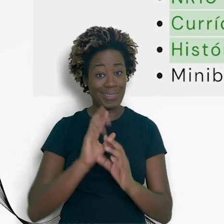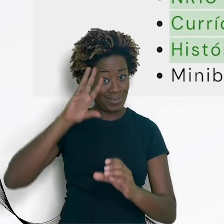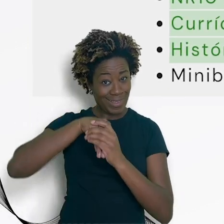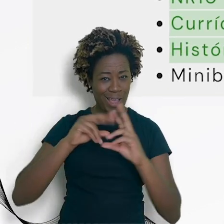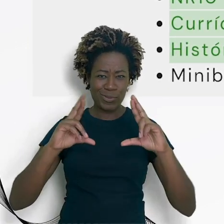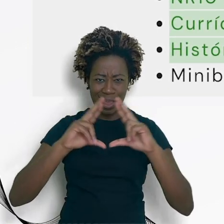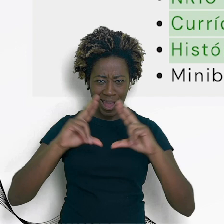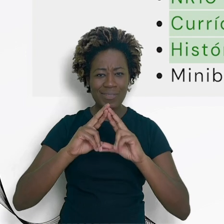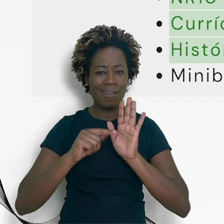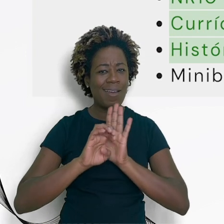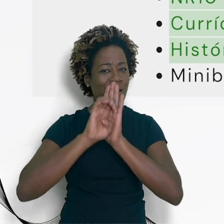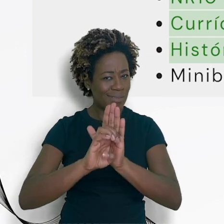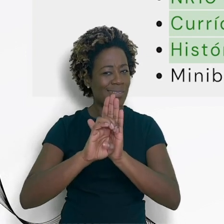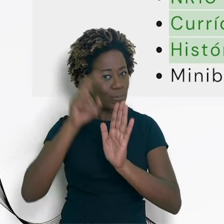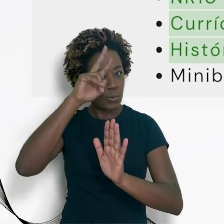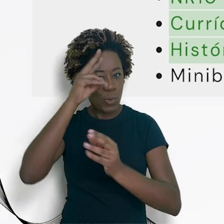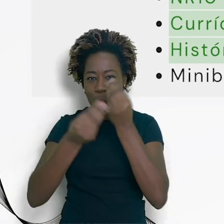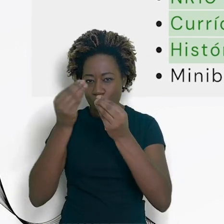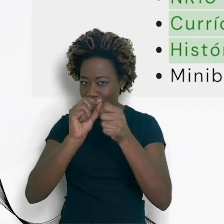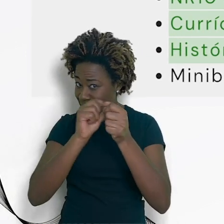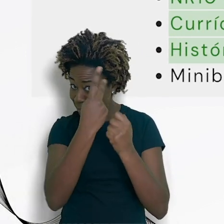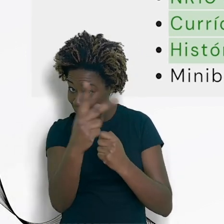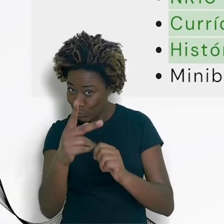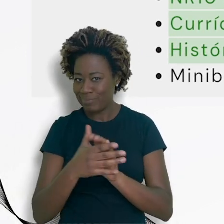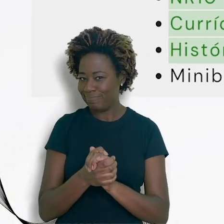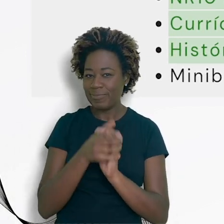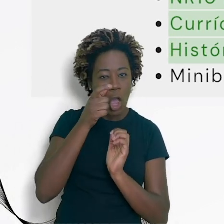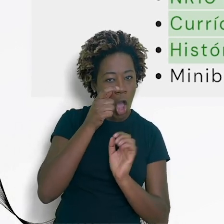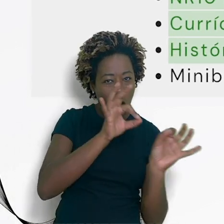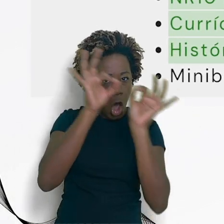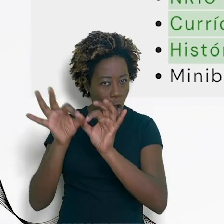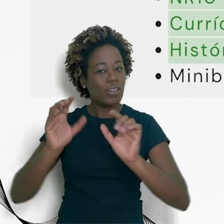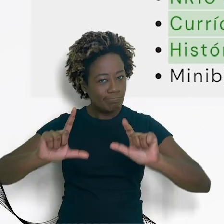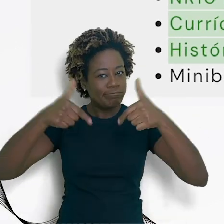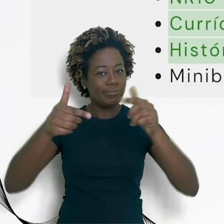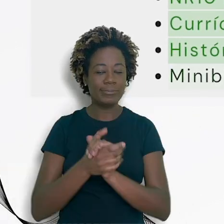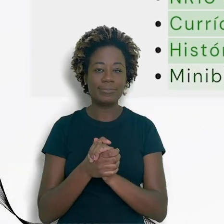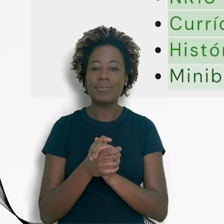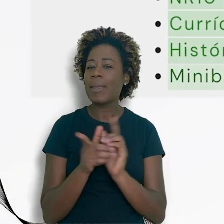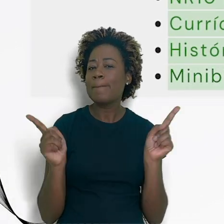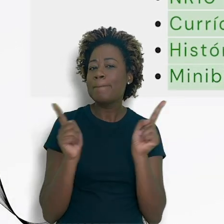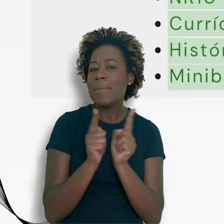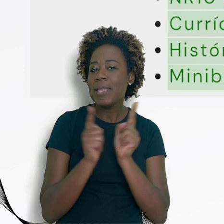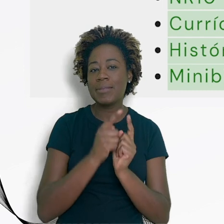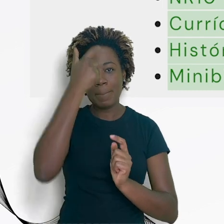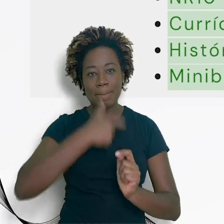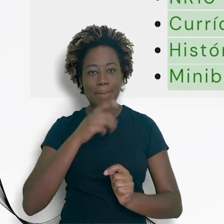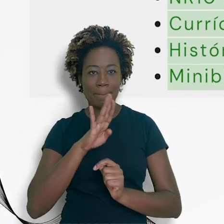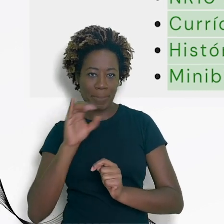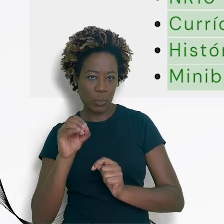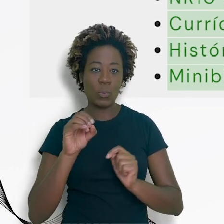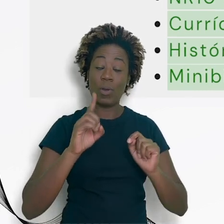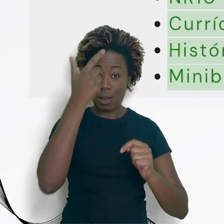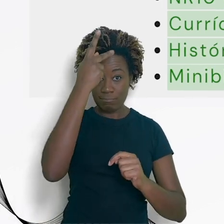você tem um exemplo sobre histórico, como montar seu histórico. Então, olha lá, se inspira e vai. Mini-bio, você precisa fazer uma